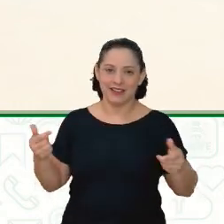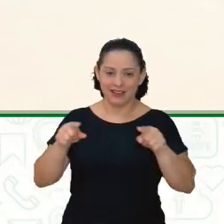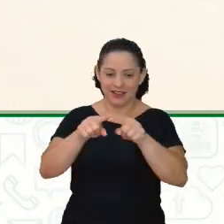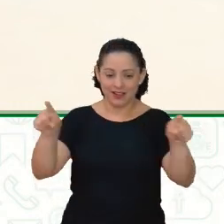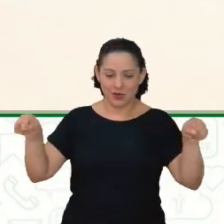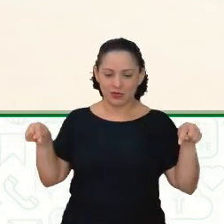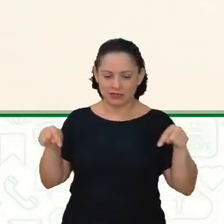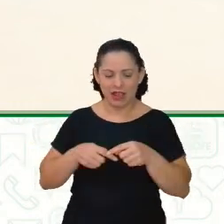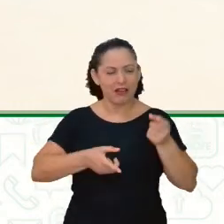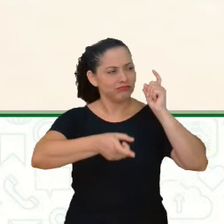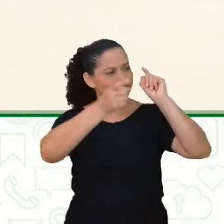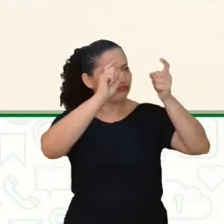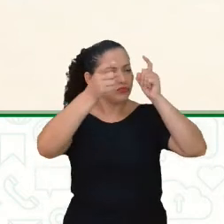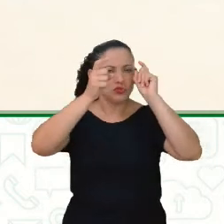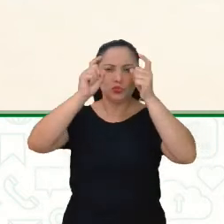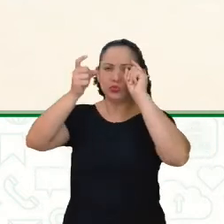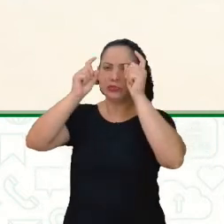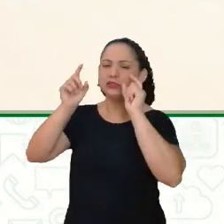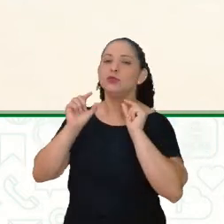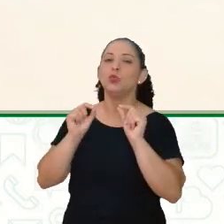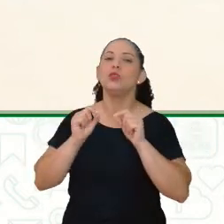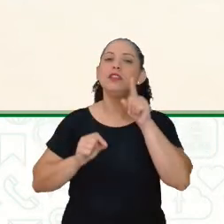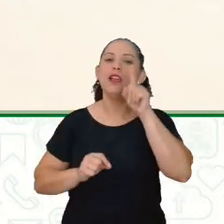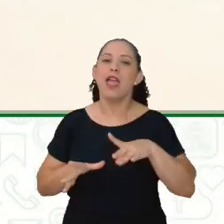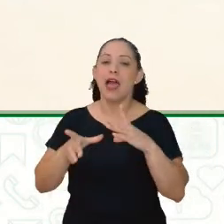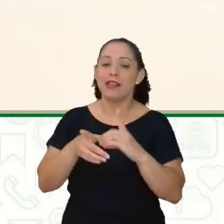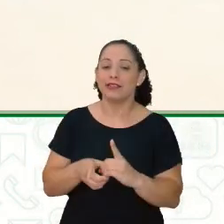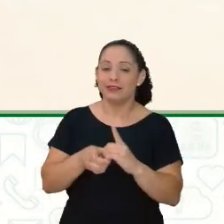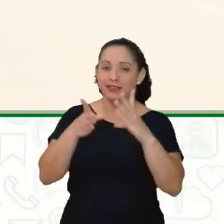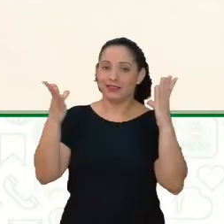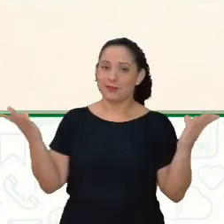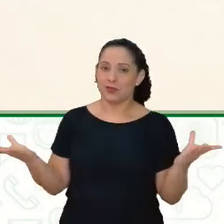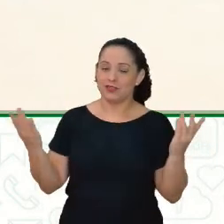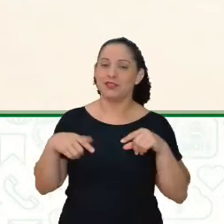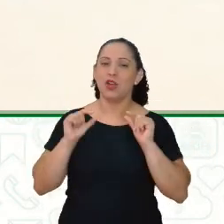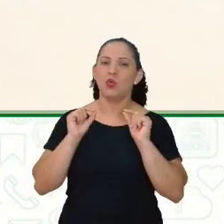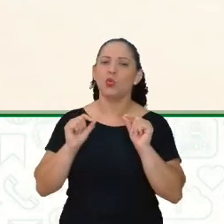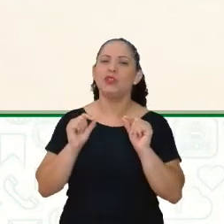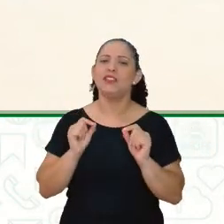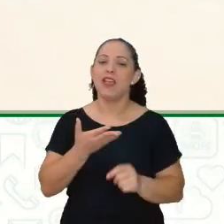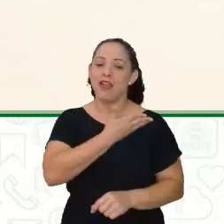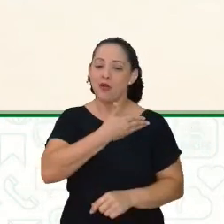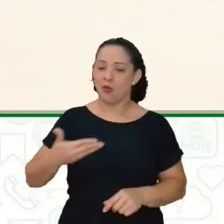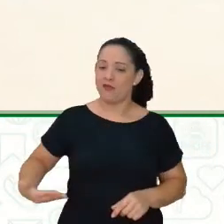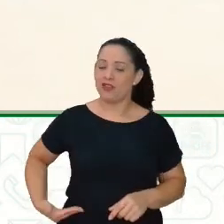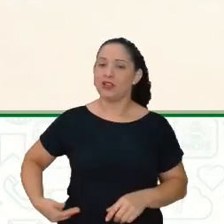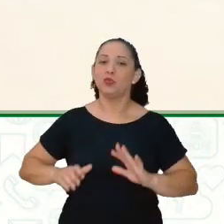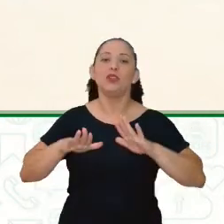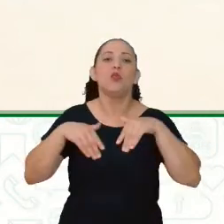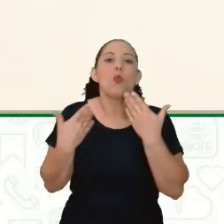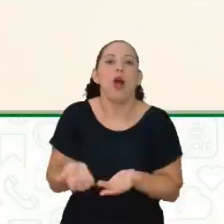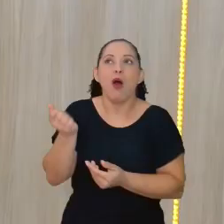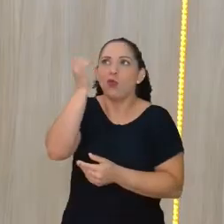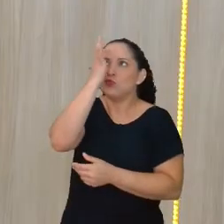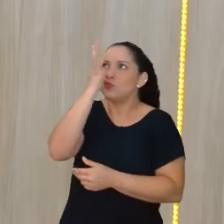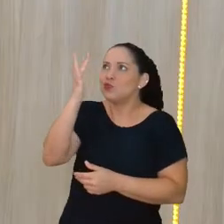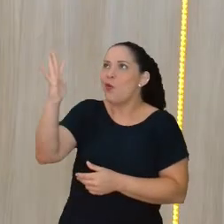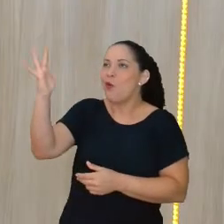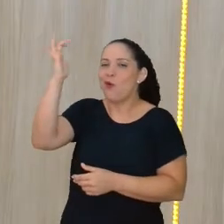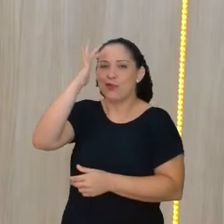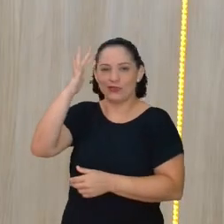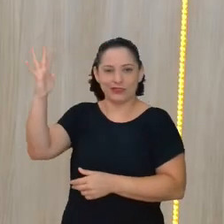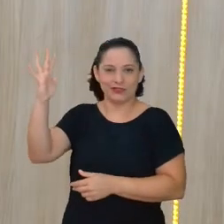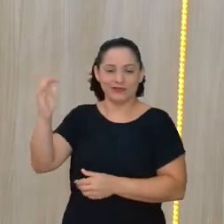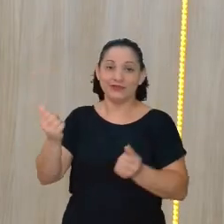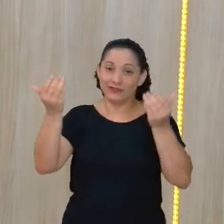turma, discuta sobre o que é democracia, sobre o que é governo e quais são os seus sonhos. Por quê? São os seus sonhos